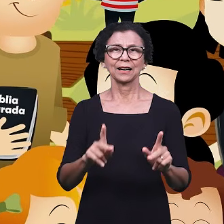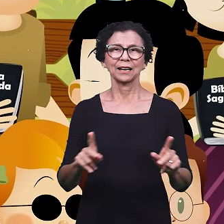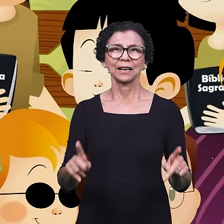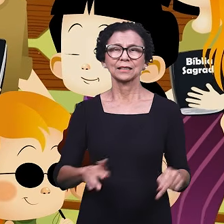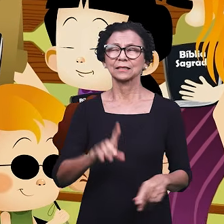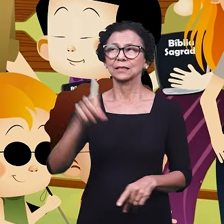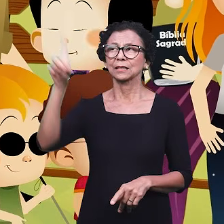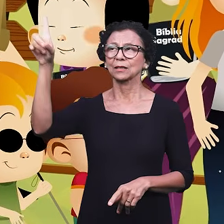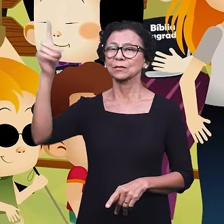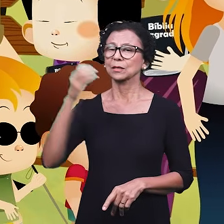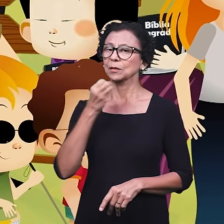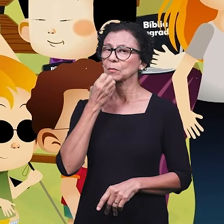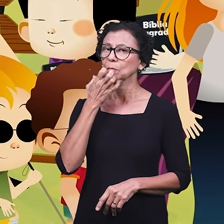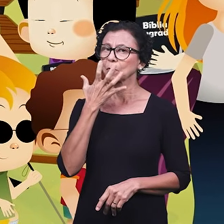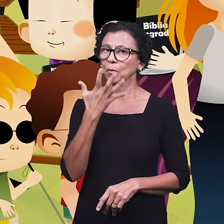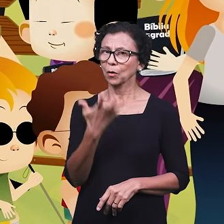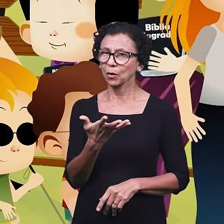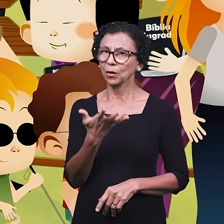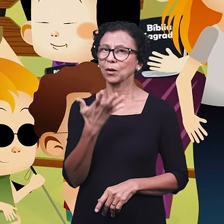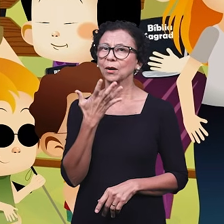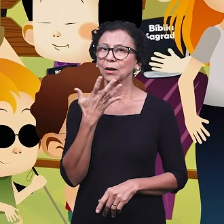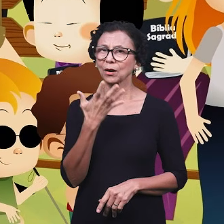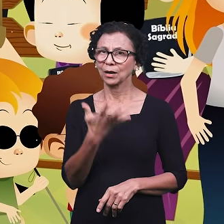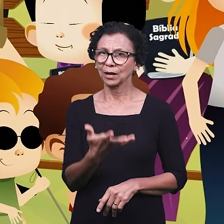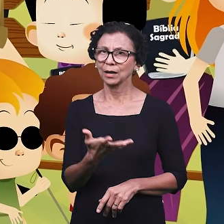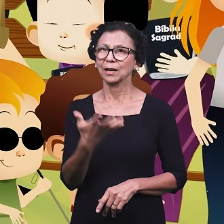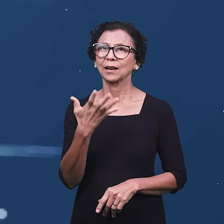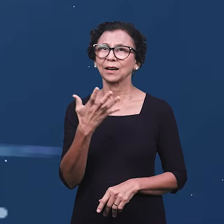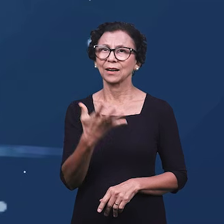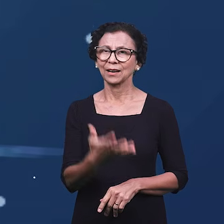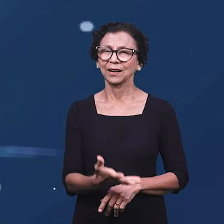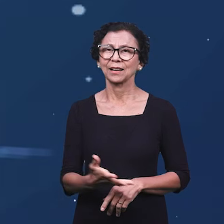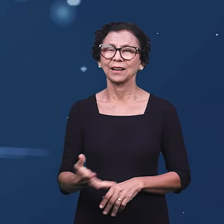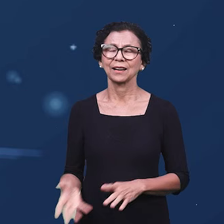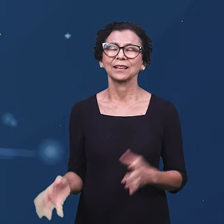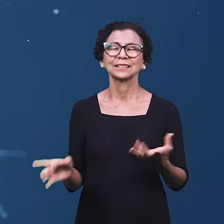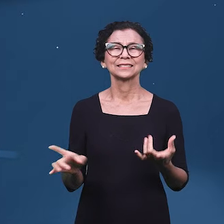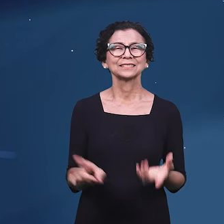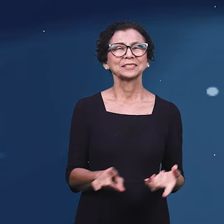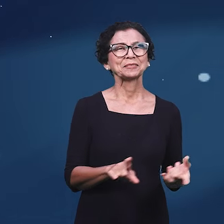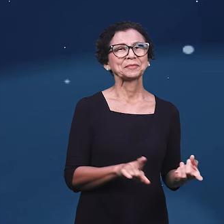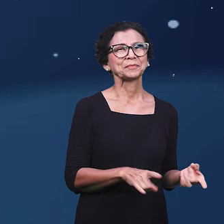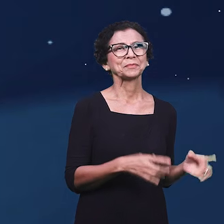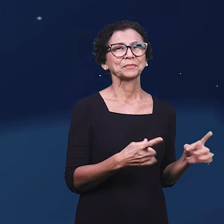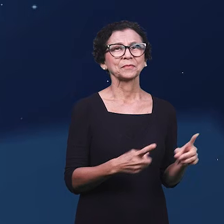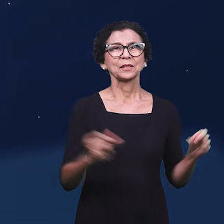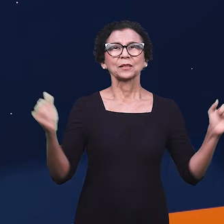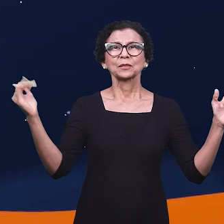Glória